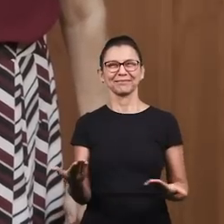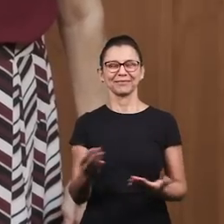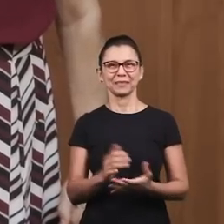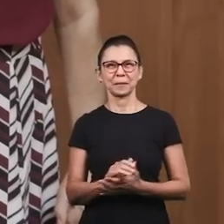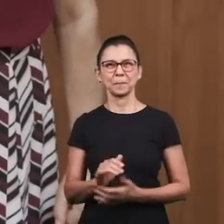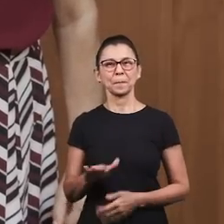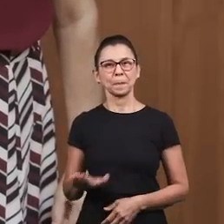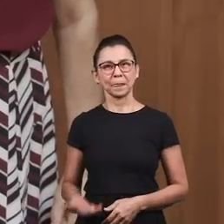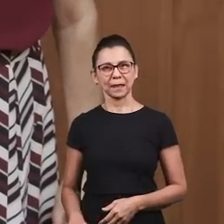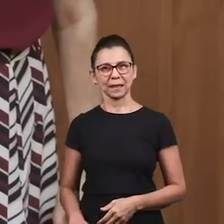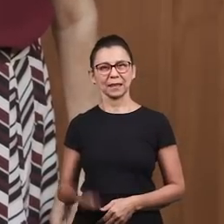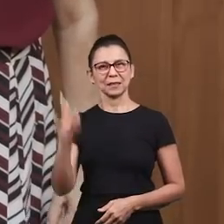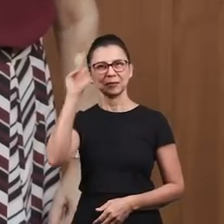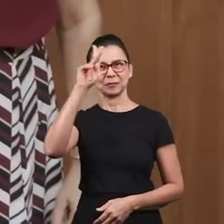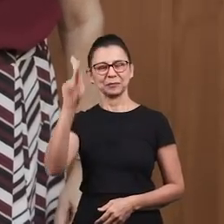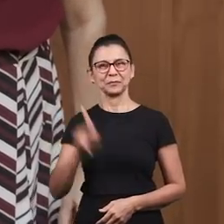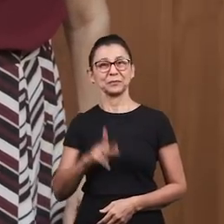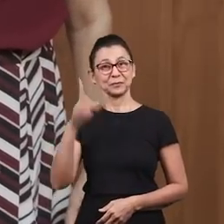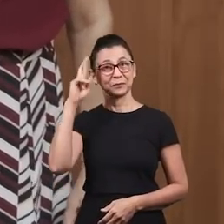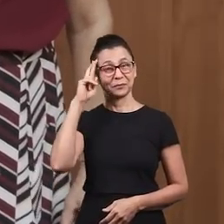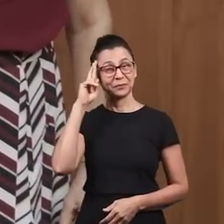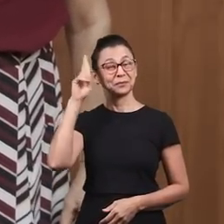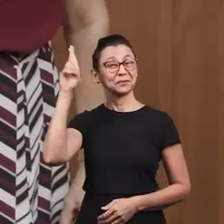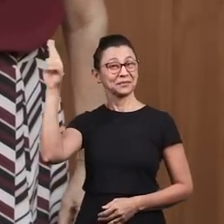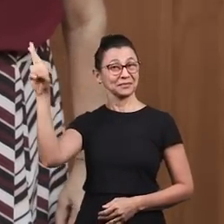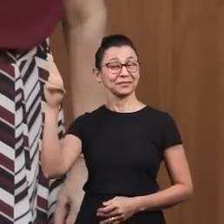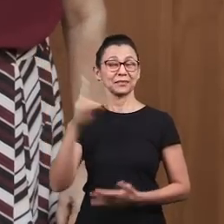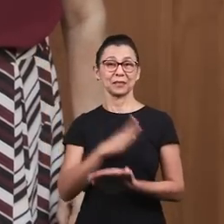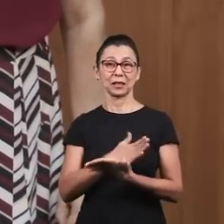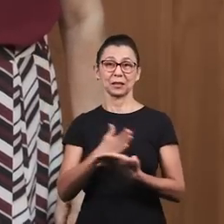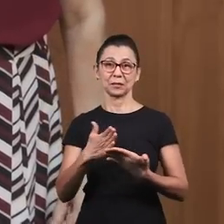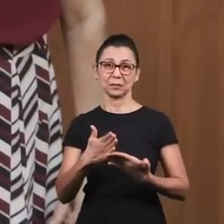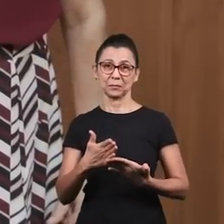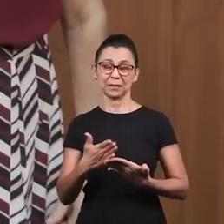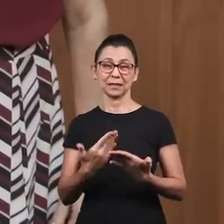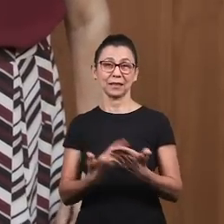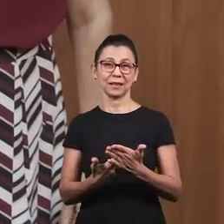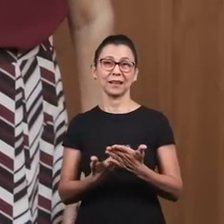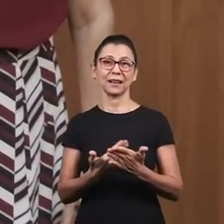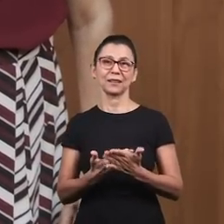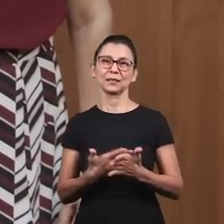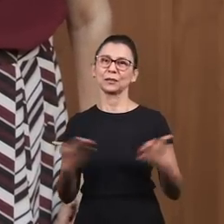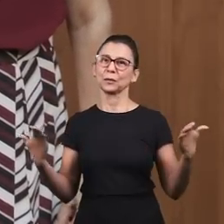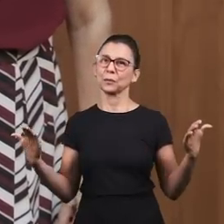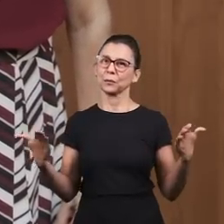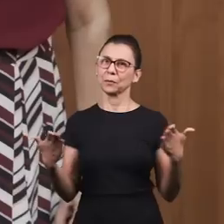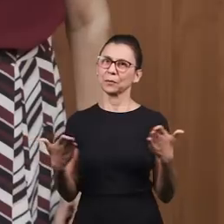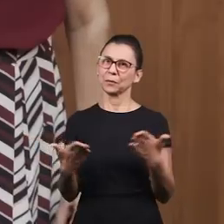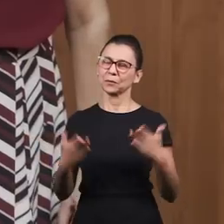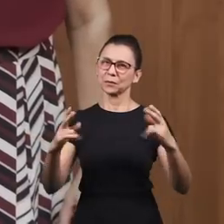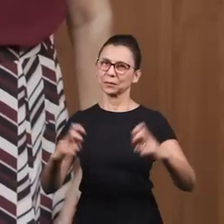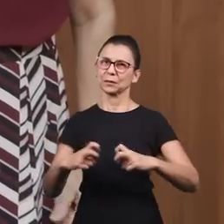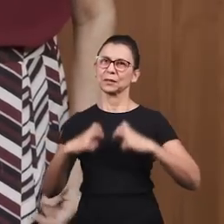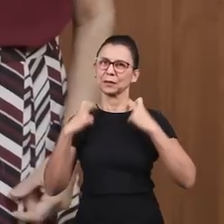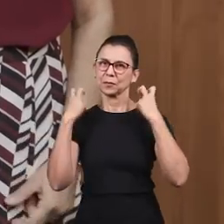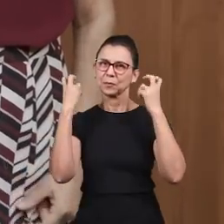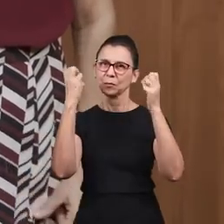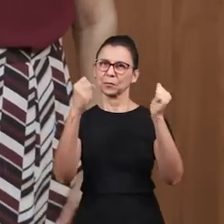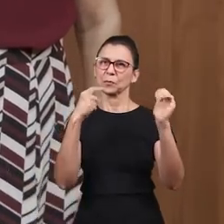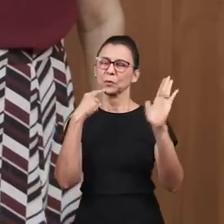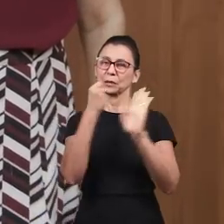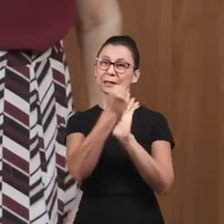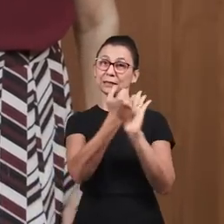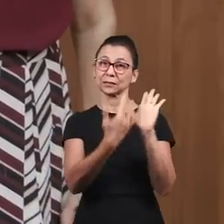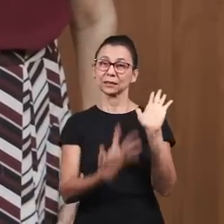Quero saudar as crianças com a paz do Senhor. Nós vamos dar início à nossa aula de hoje,